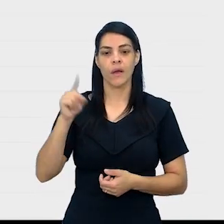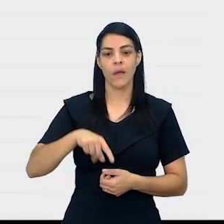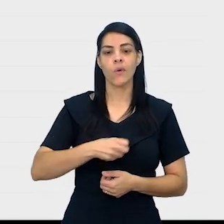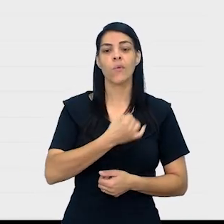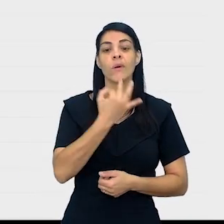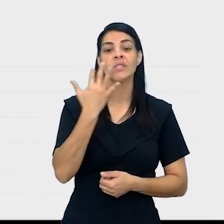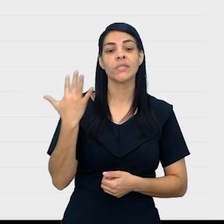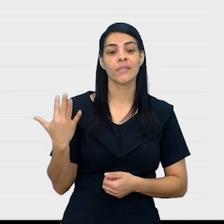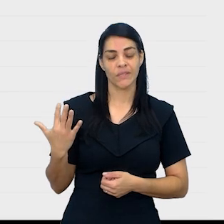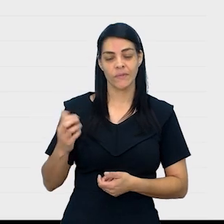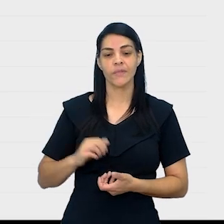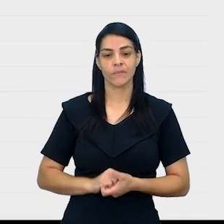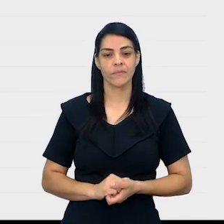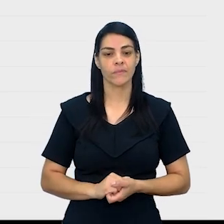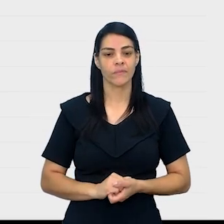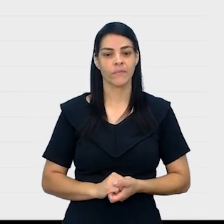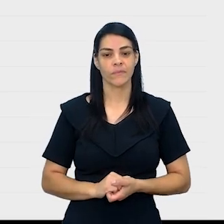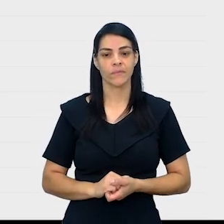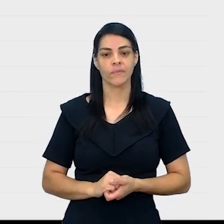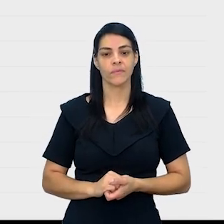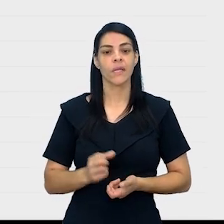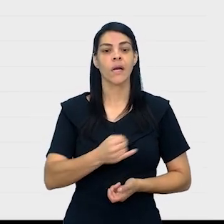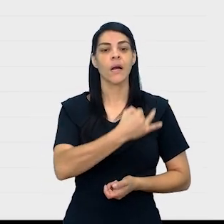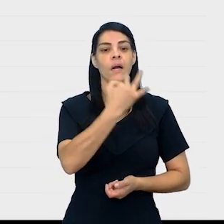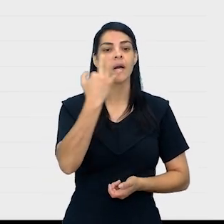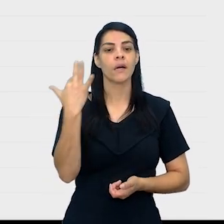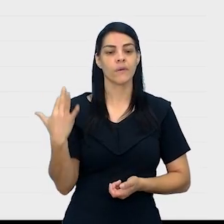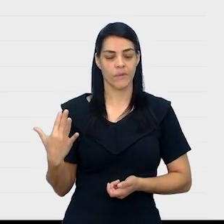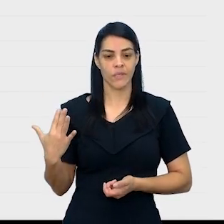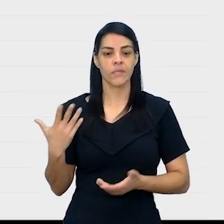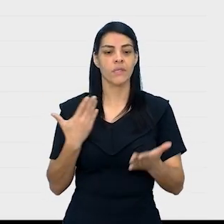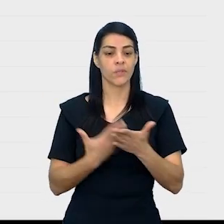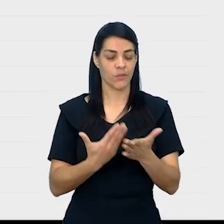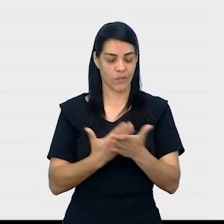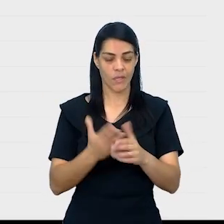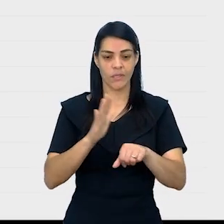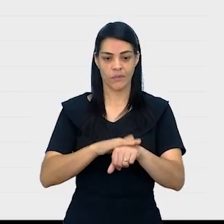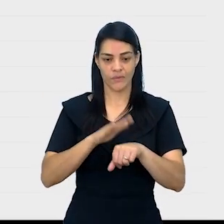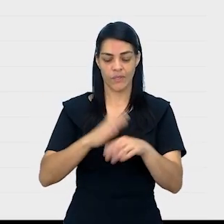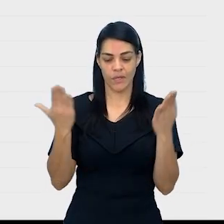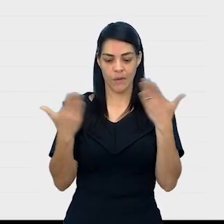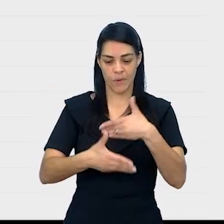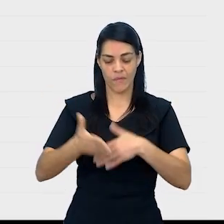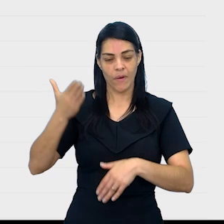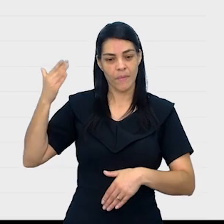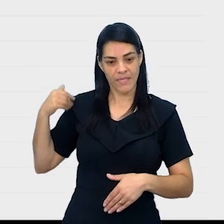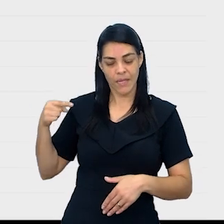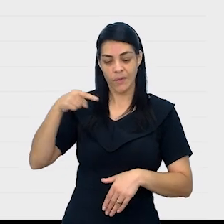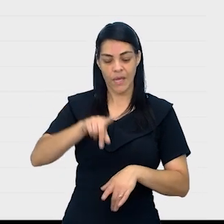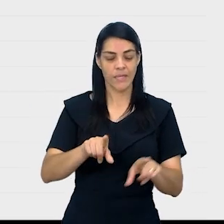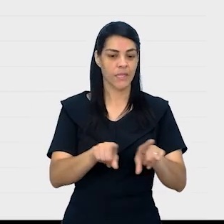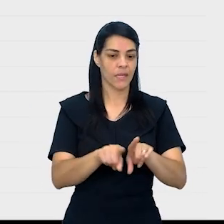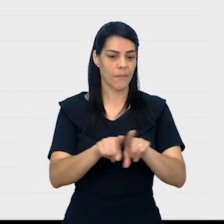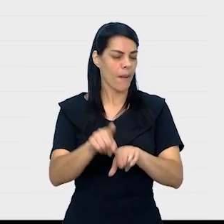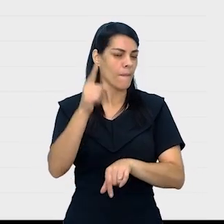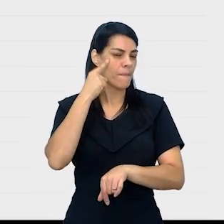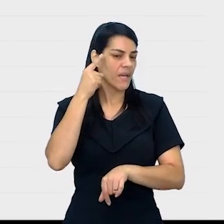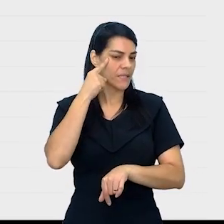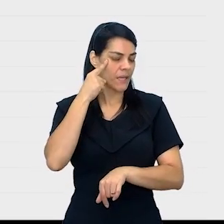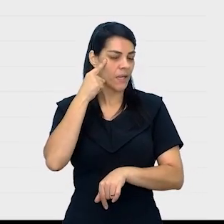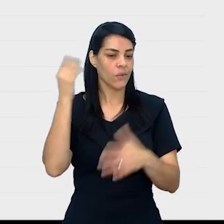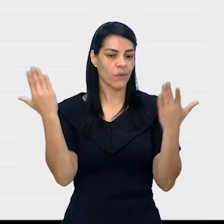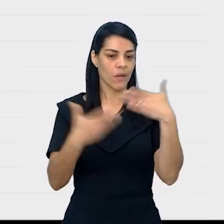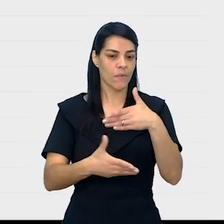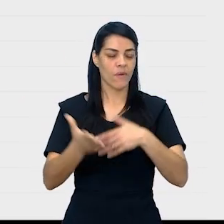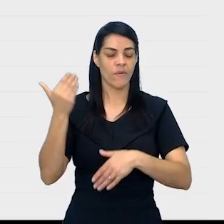quantitativo né a gente tá comparando a quantidade de estudantes que fizeram a prova passada e dessas pensando que a prova passada eles